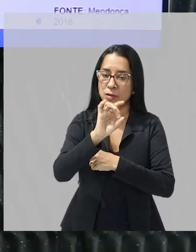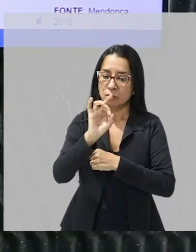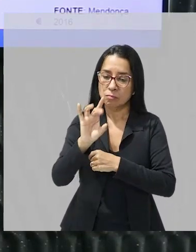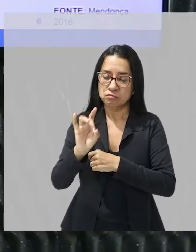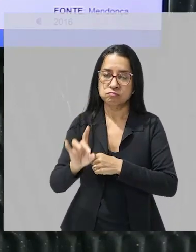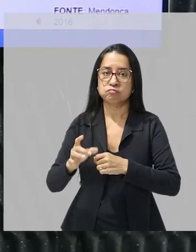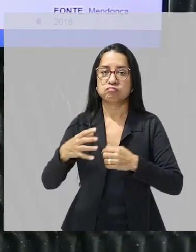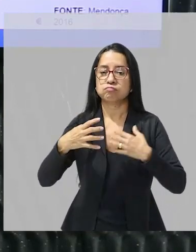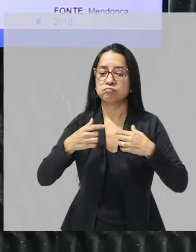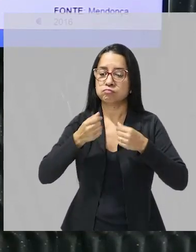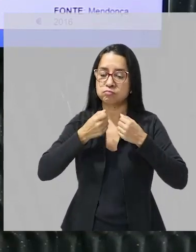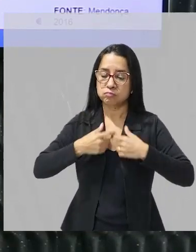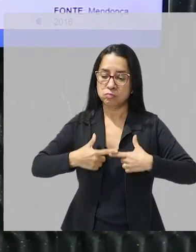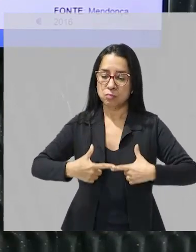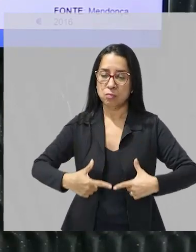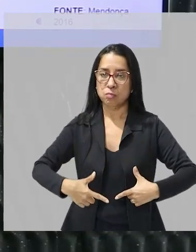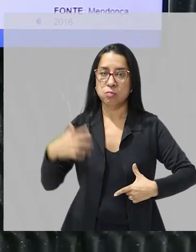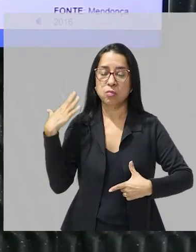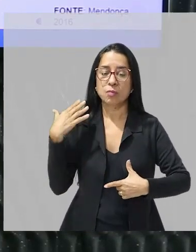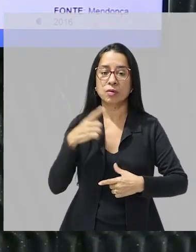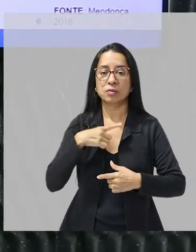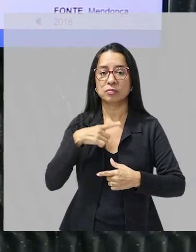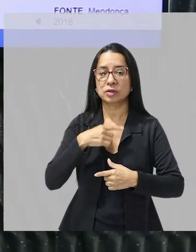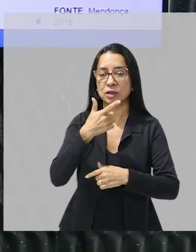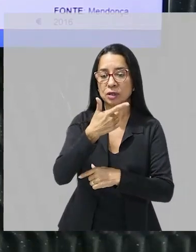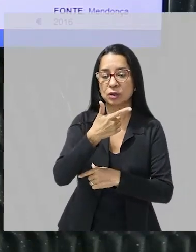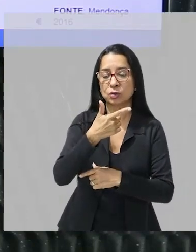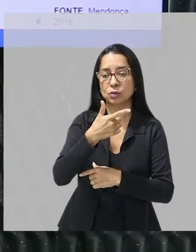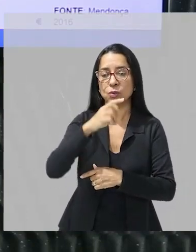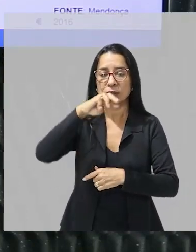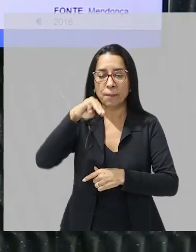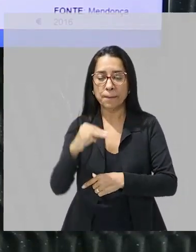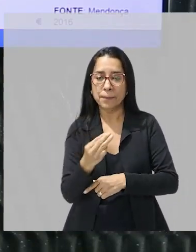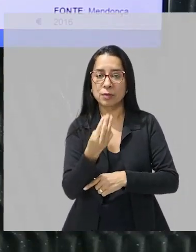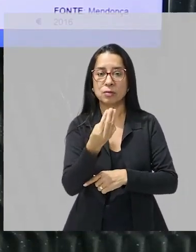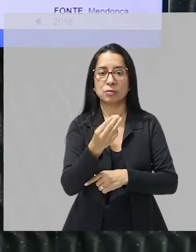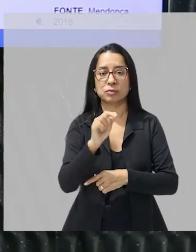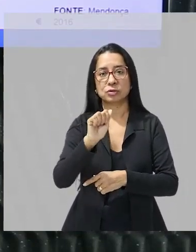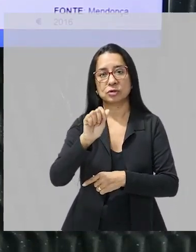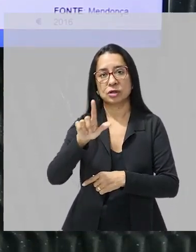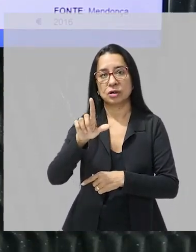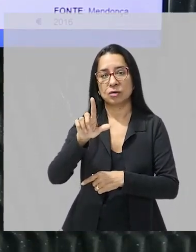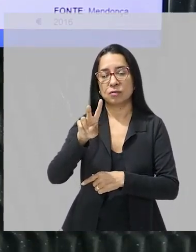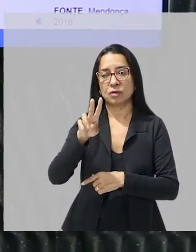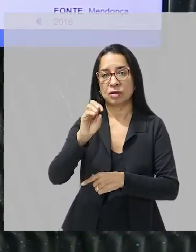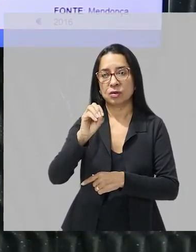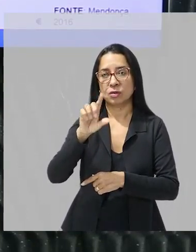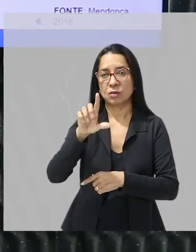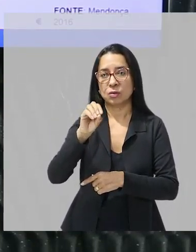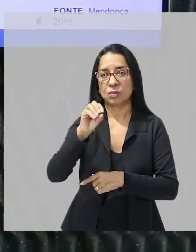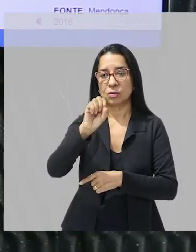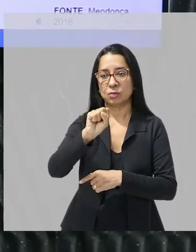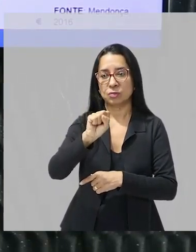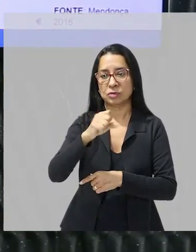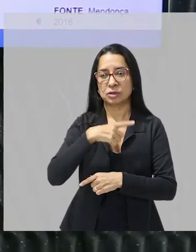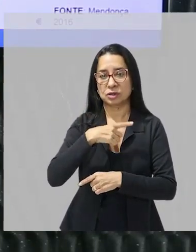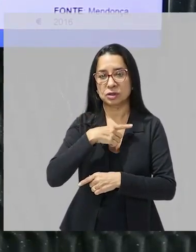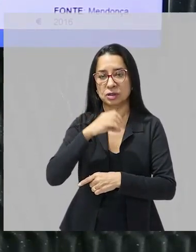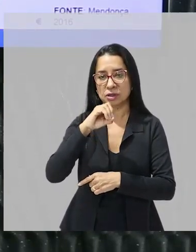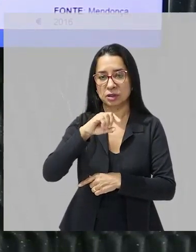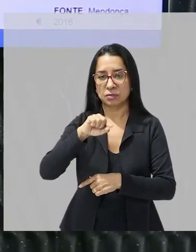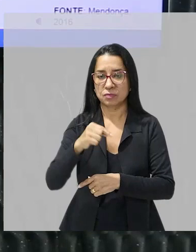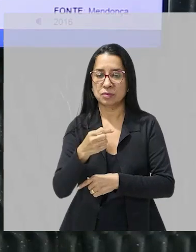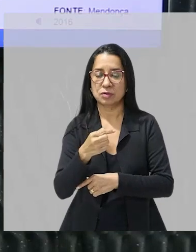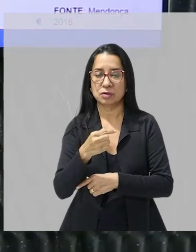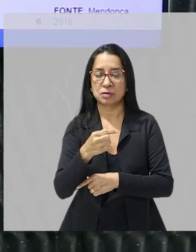de 2 milhões, tá, de alvéolos, que tem aproximadamente 0,2 milímetros, tá? A